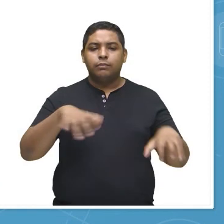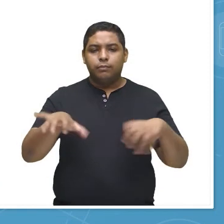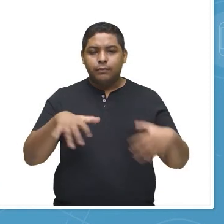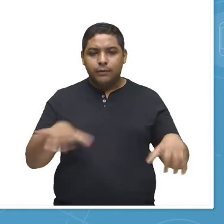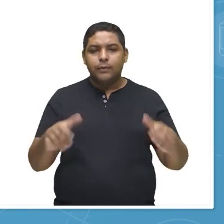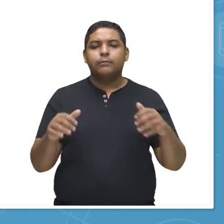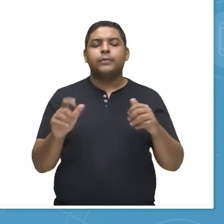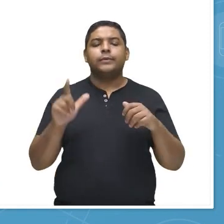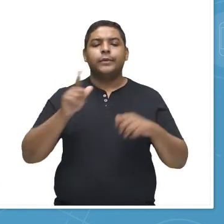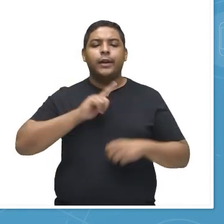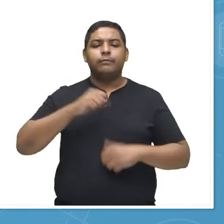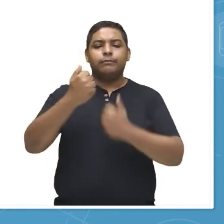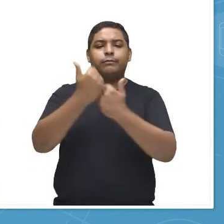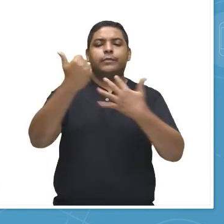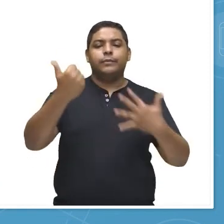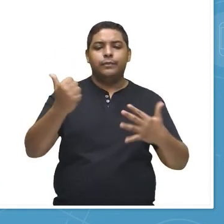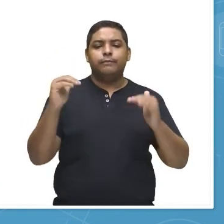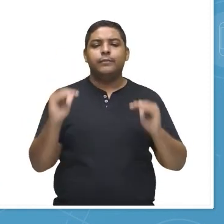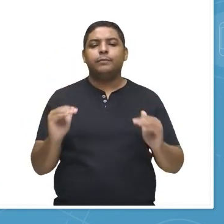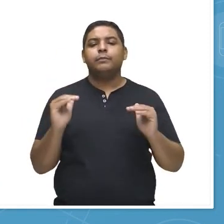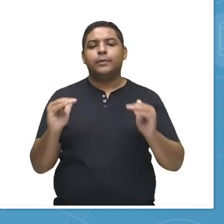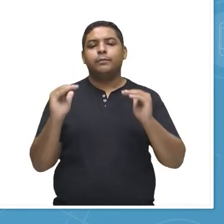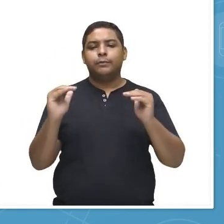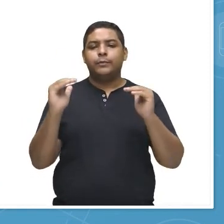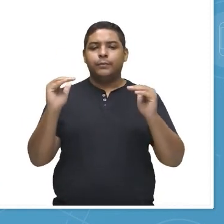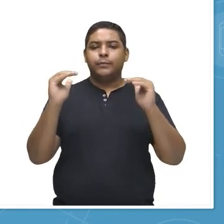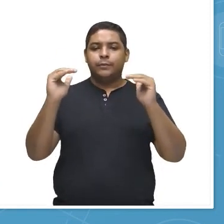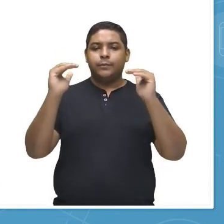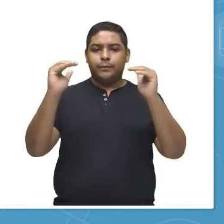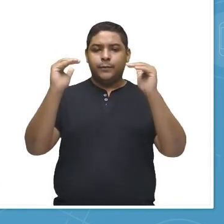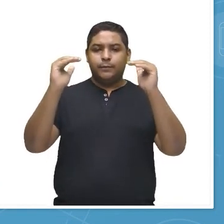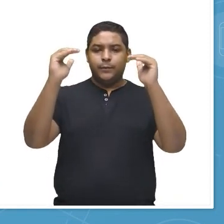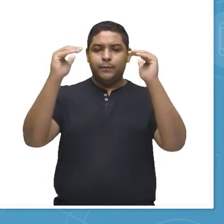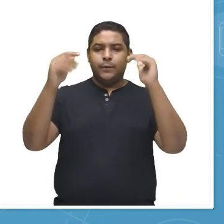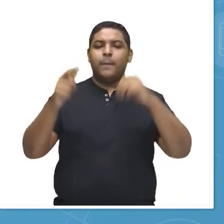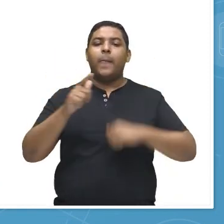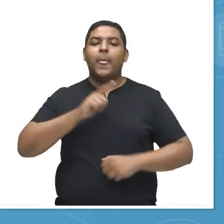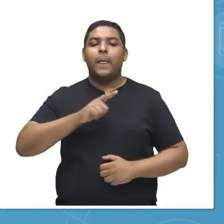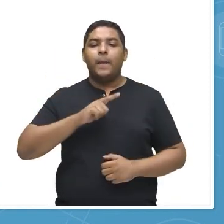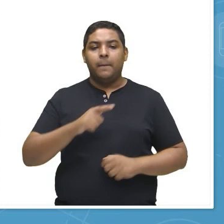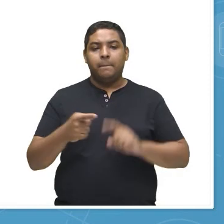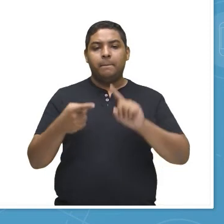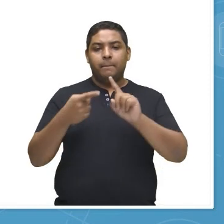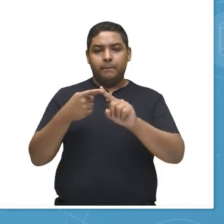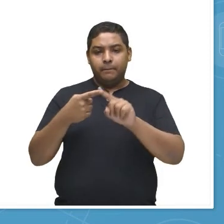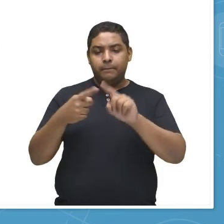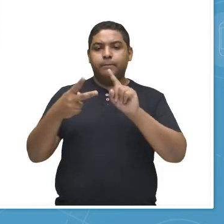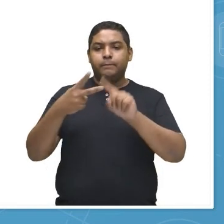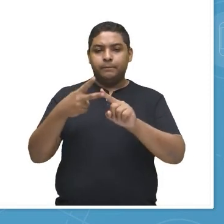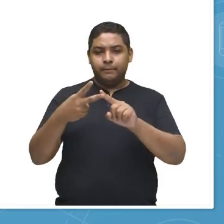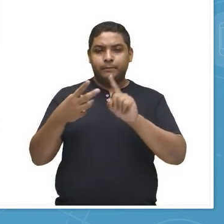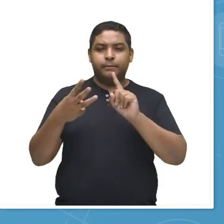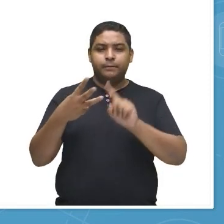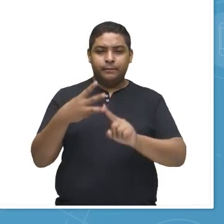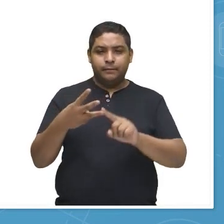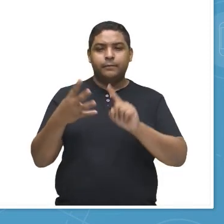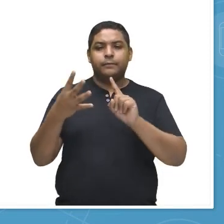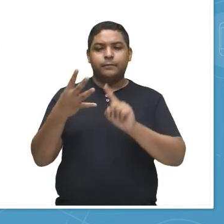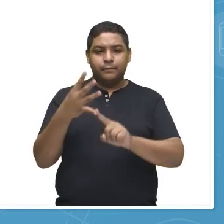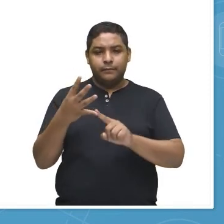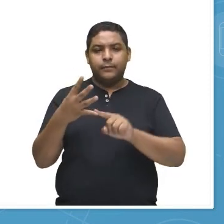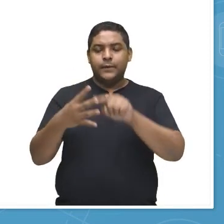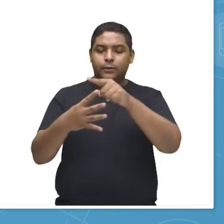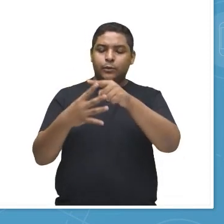uma hierarquia. Dessas cidades pode ir de uma cidade global a metrópole nacional, metrópole